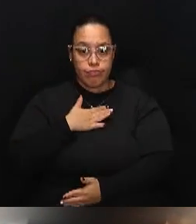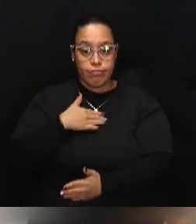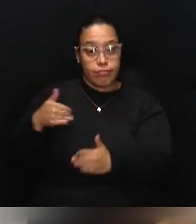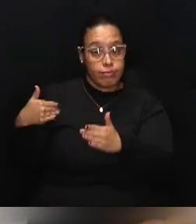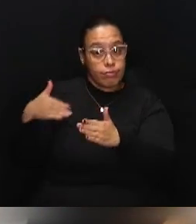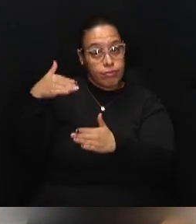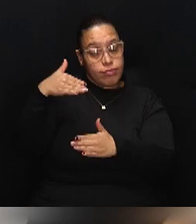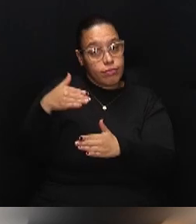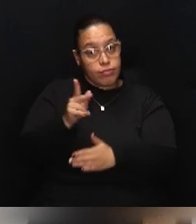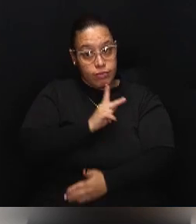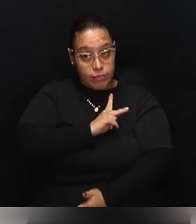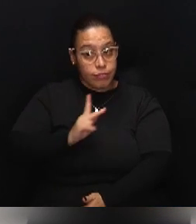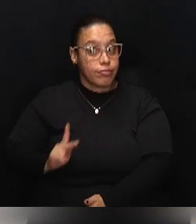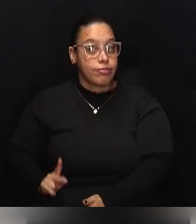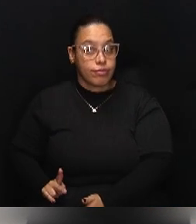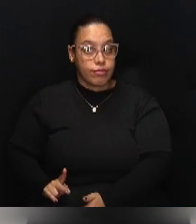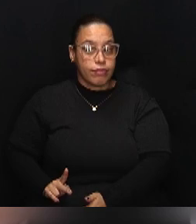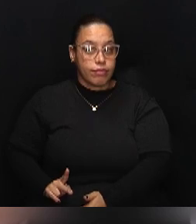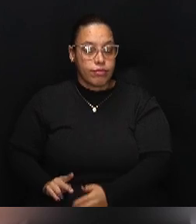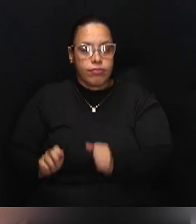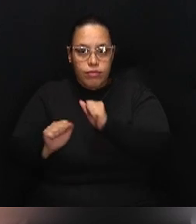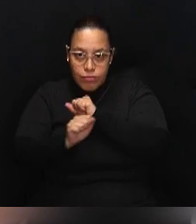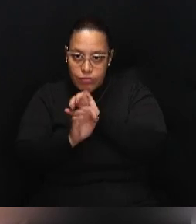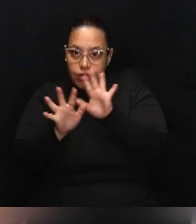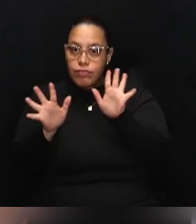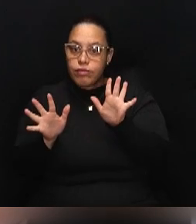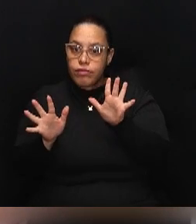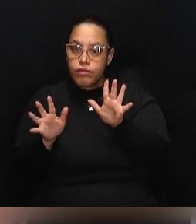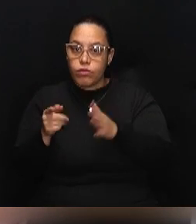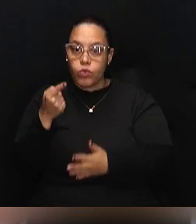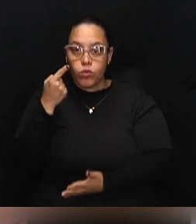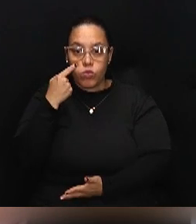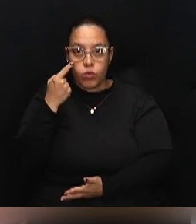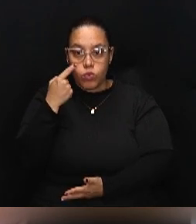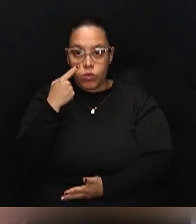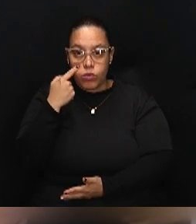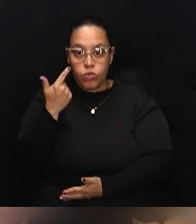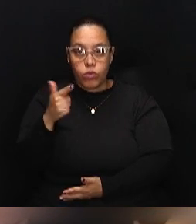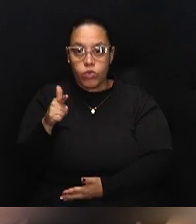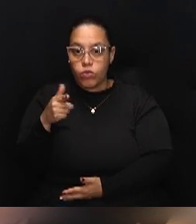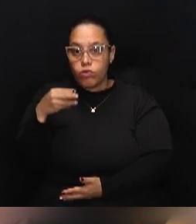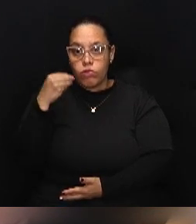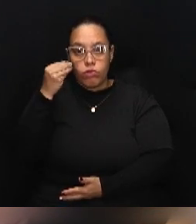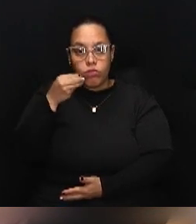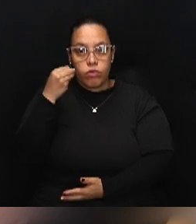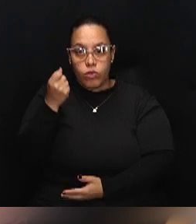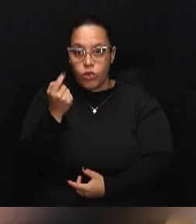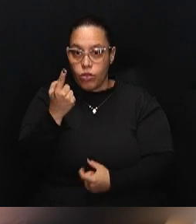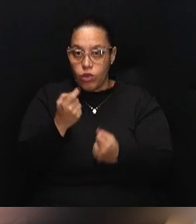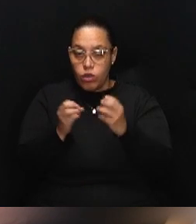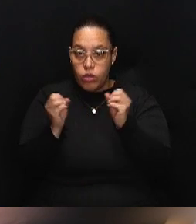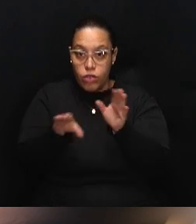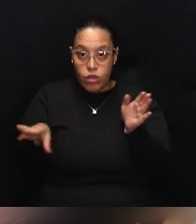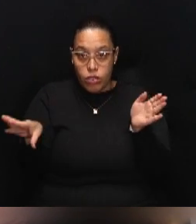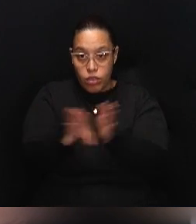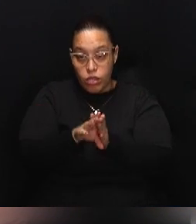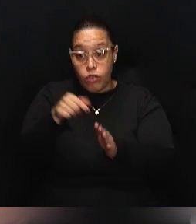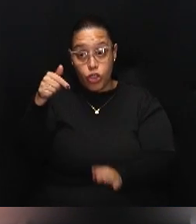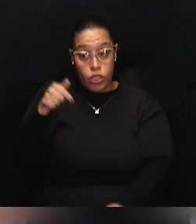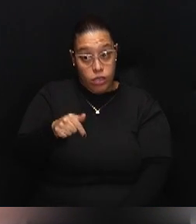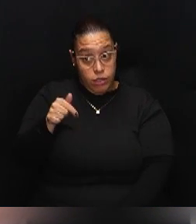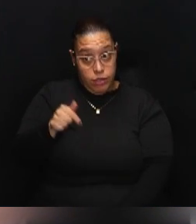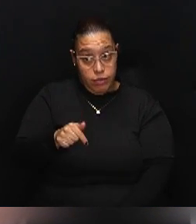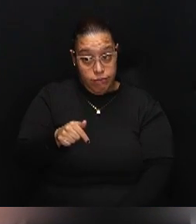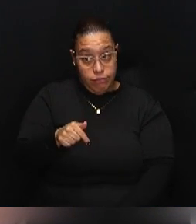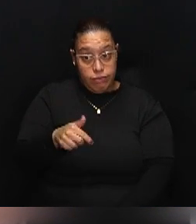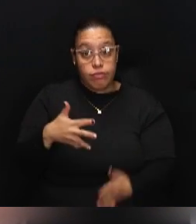pela presidência deixou claro que, olha, eu não tinha experiência política quase nenhuma, eu estava chegando nessa casa.